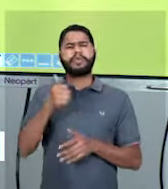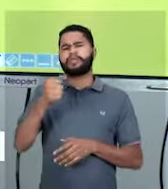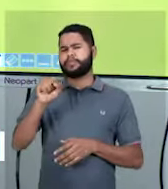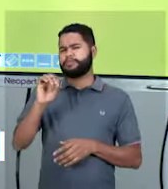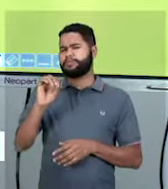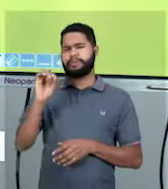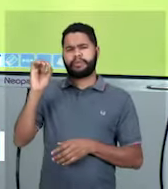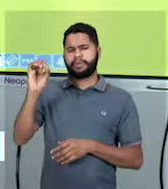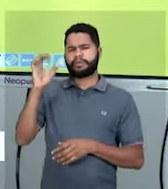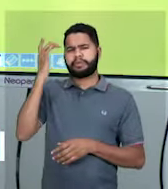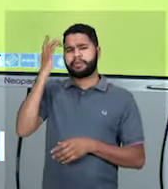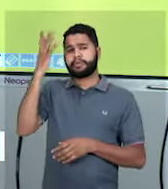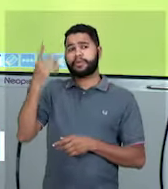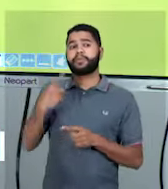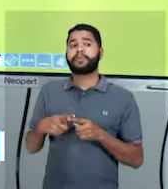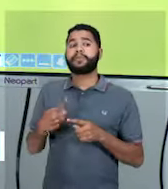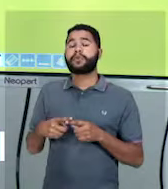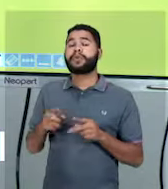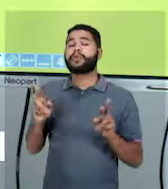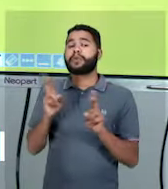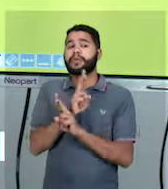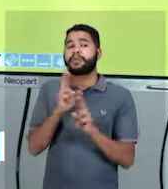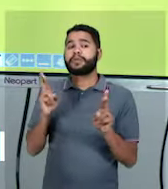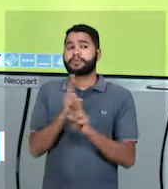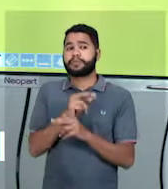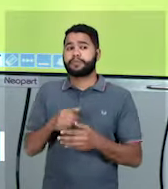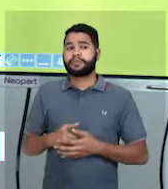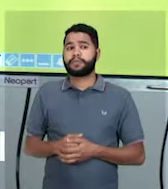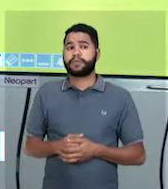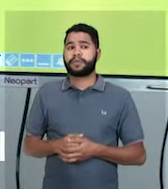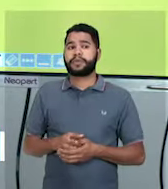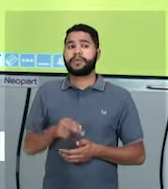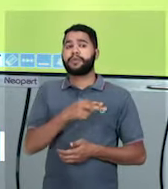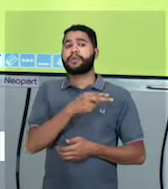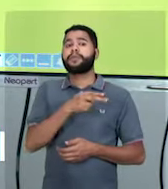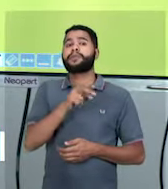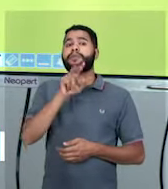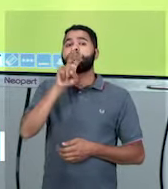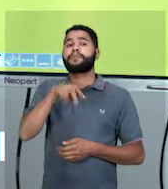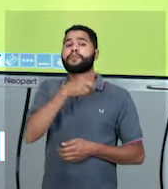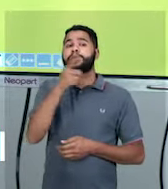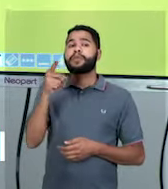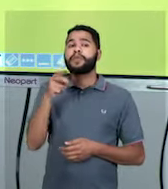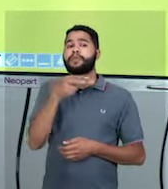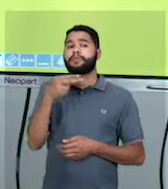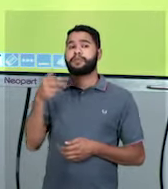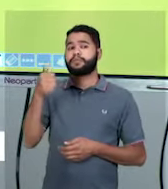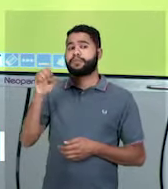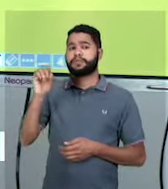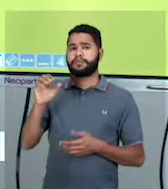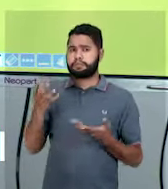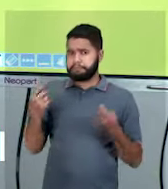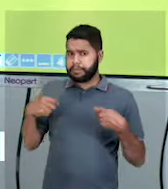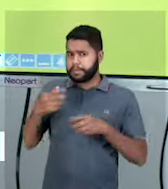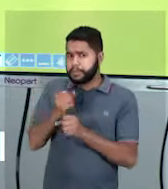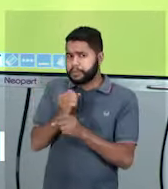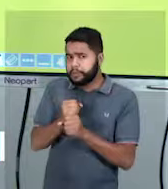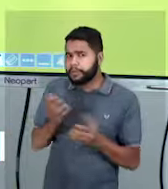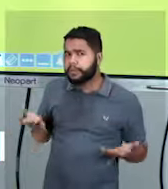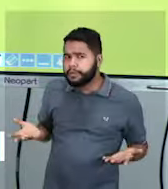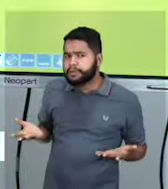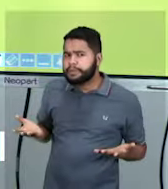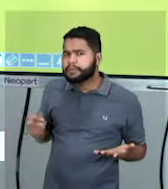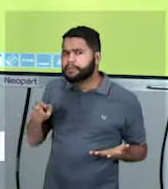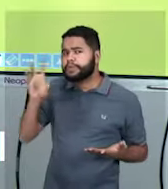fácil, né? Por quê? Qual que é a nossa relação? π equivale a 180. Precisa fazer conta? O que